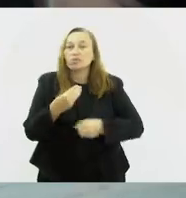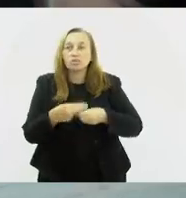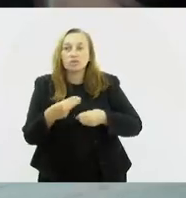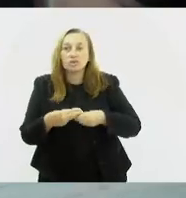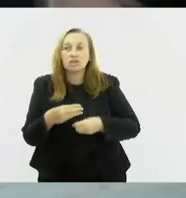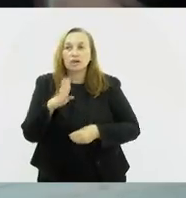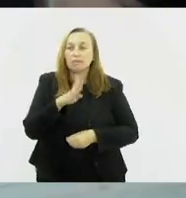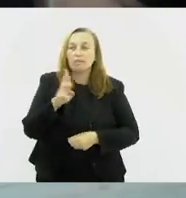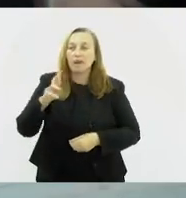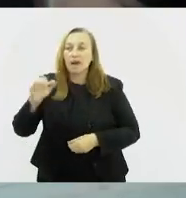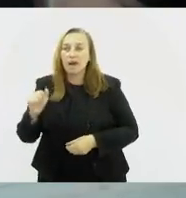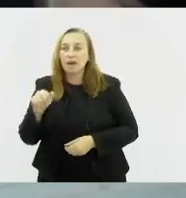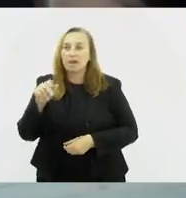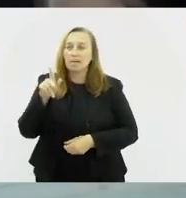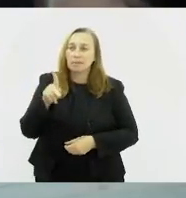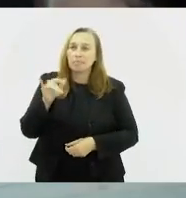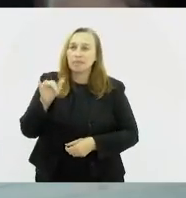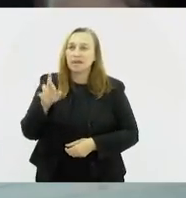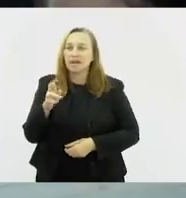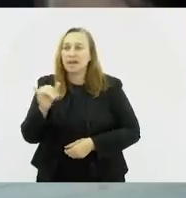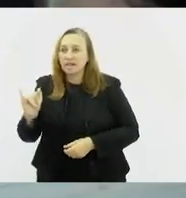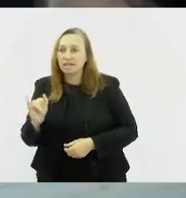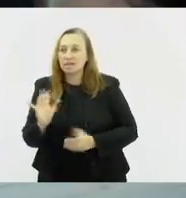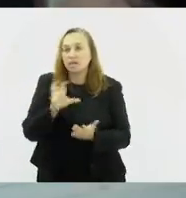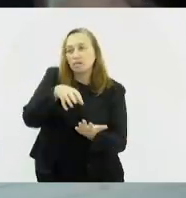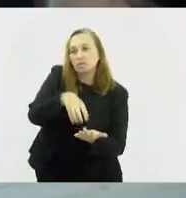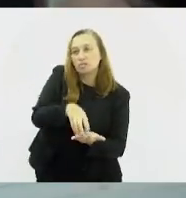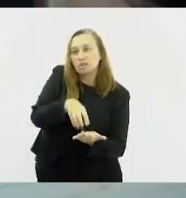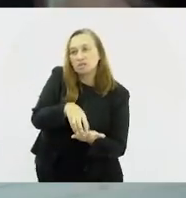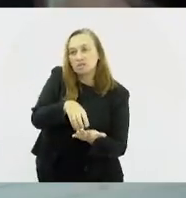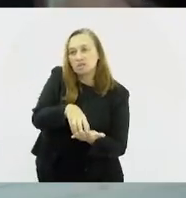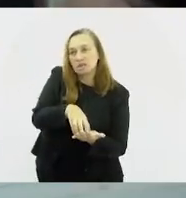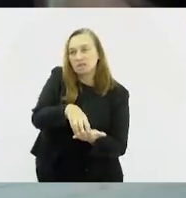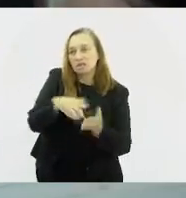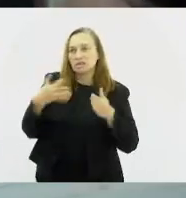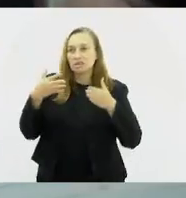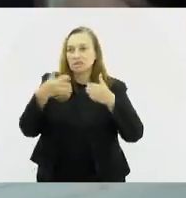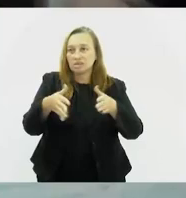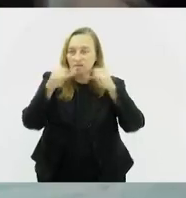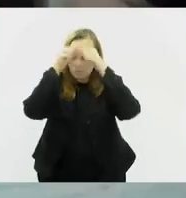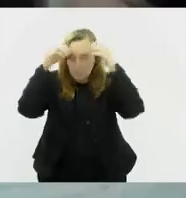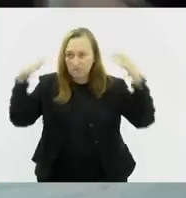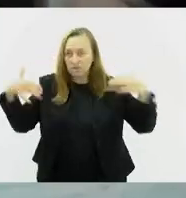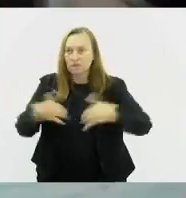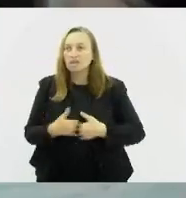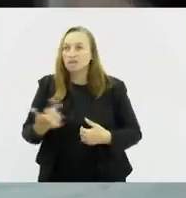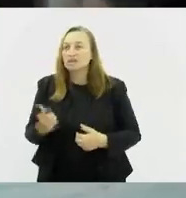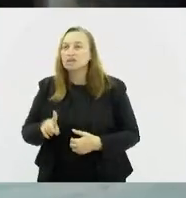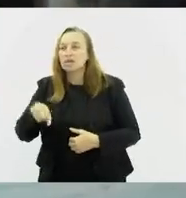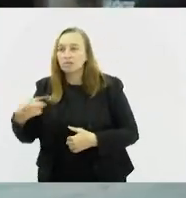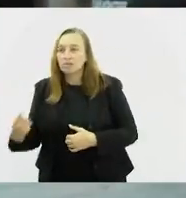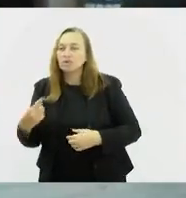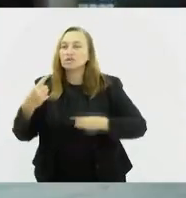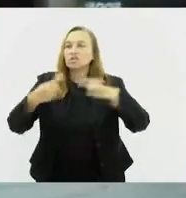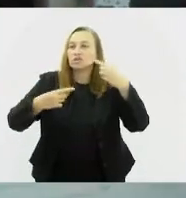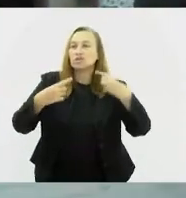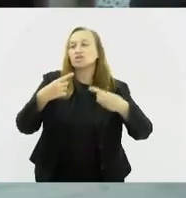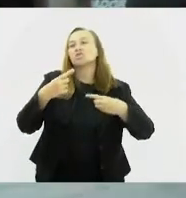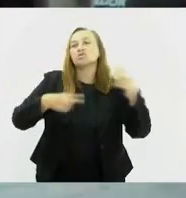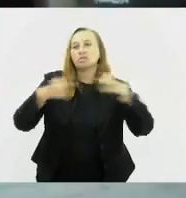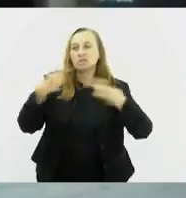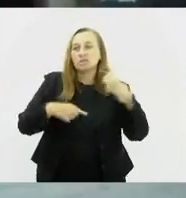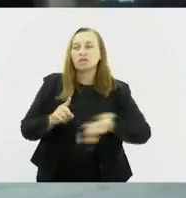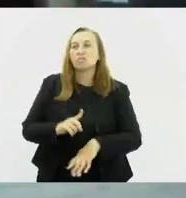Piraí criou um centro de atenção à pessoa autista, depois que nós promovemos esse debate por lá, iniciativa